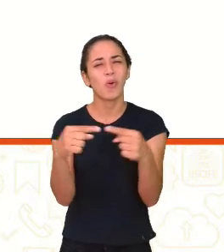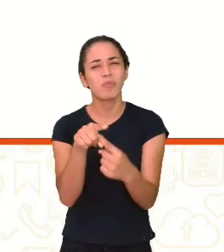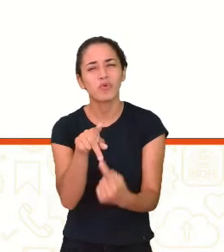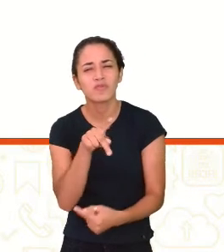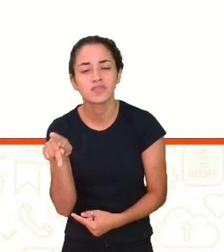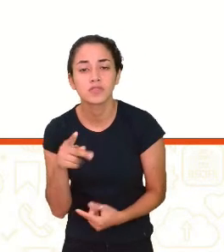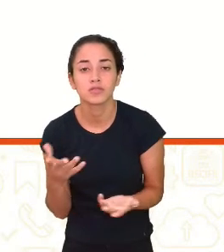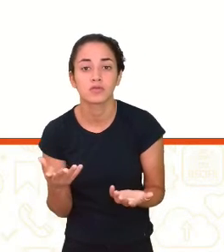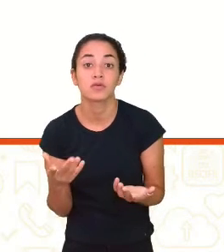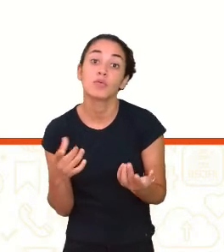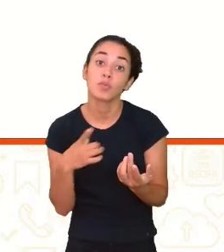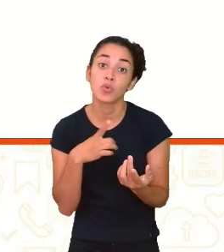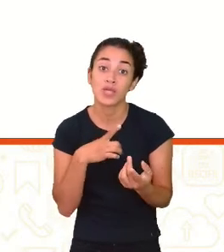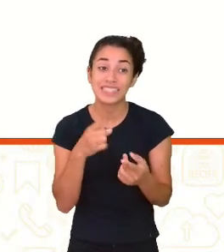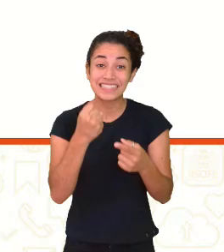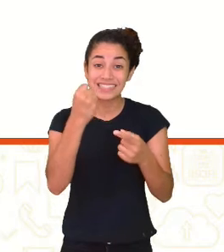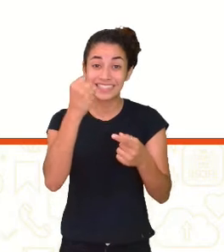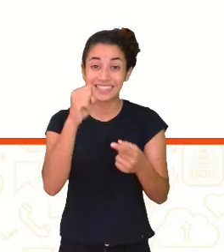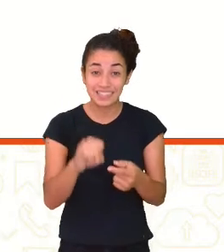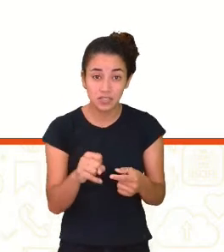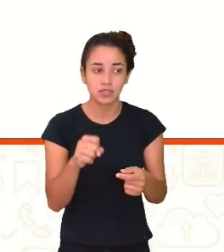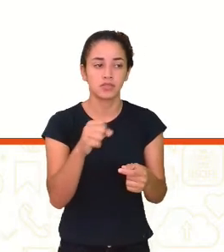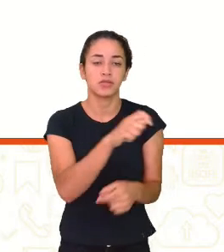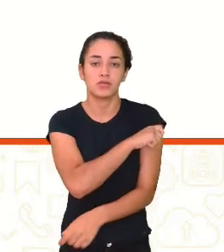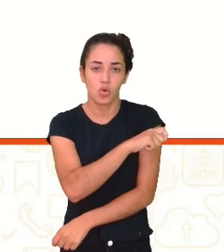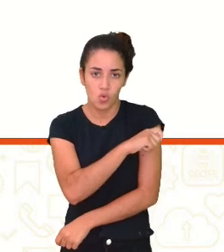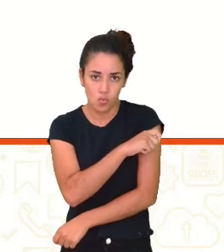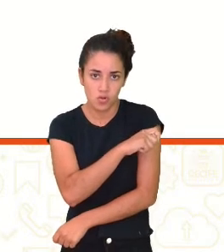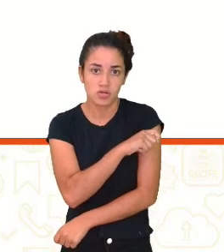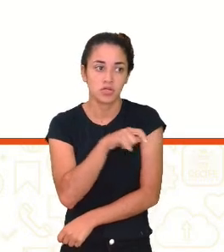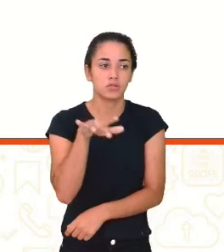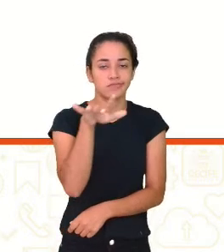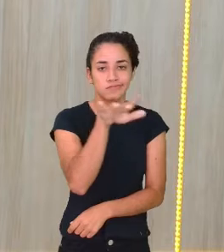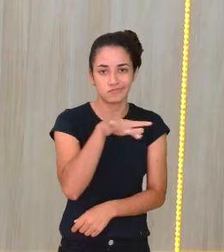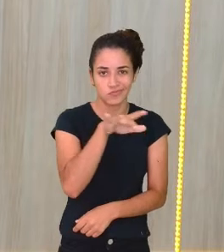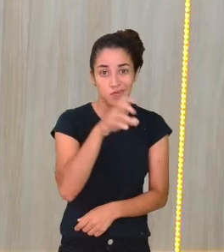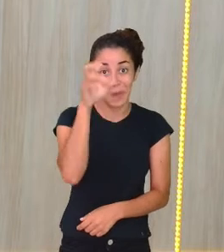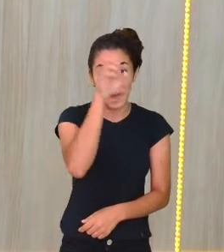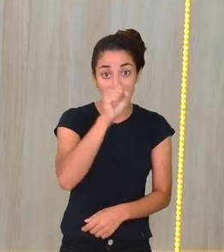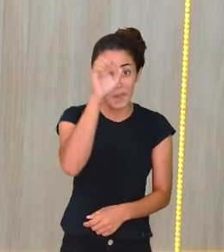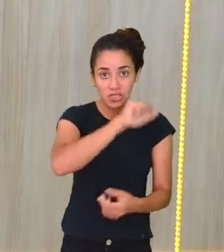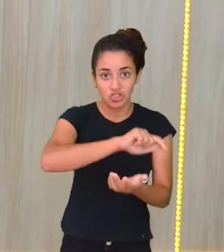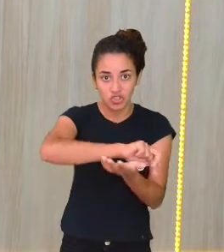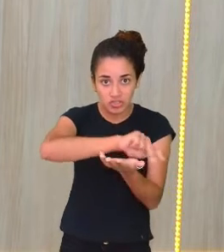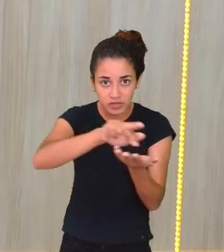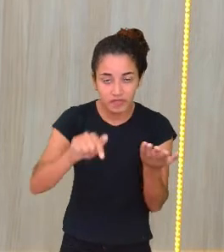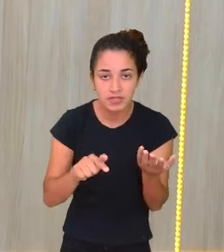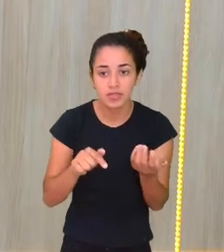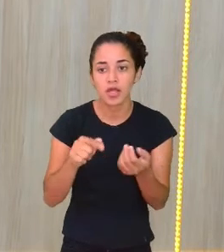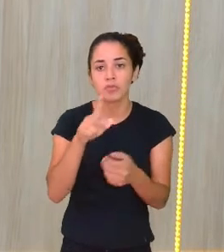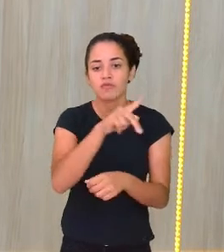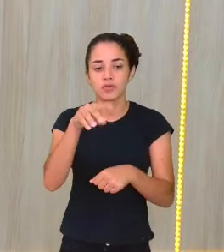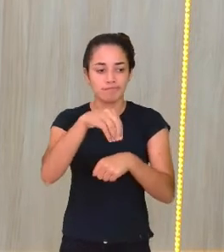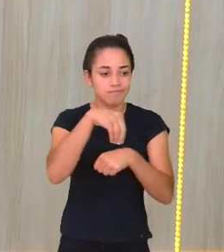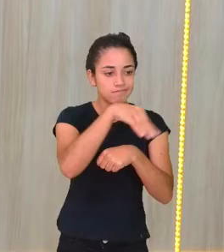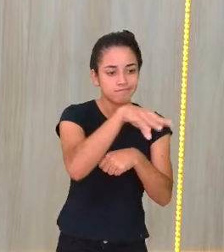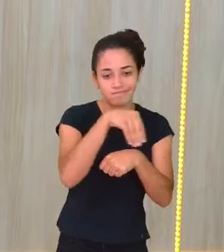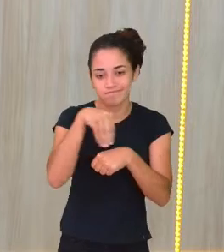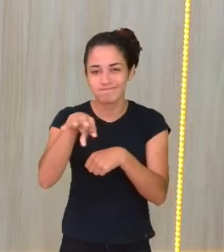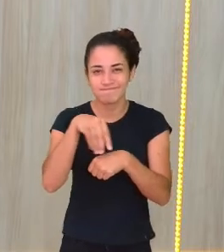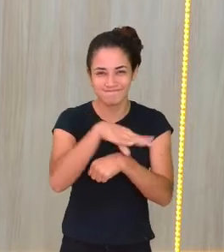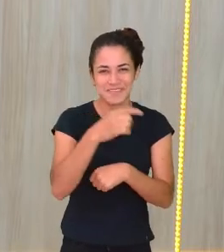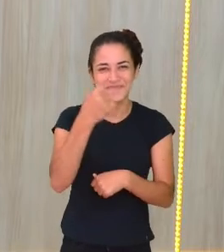professor? Porque se o estudante ele aprende com essa diversidade, o professor ele está mediando. Imagine